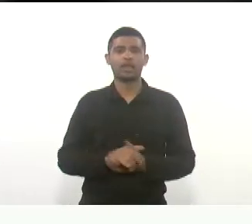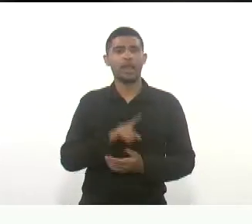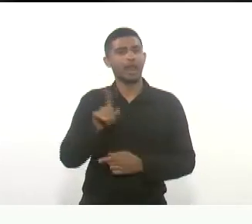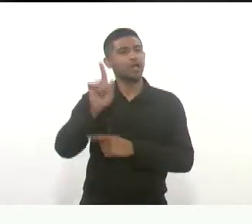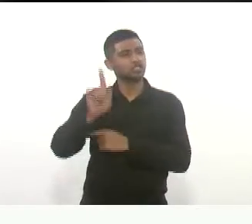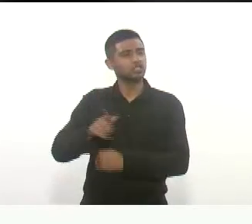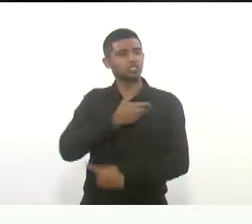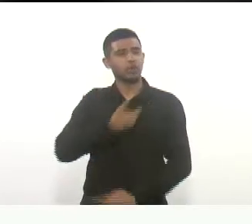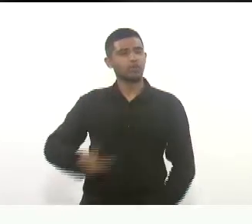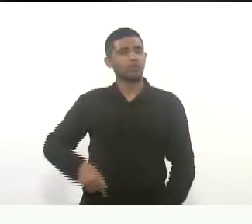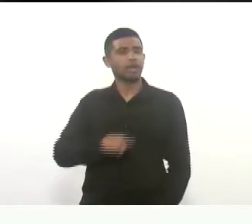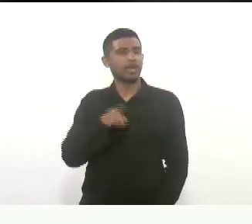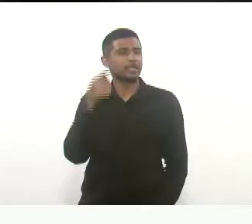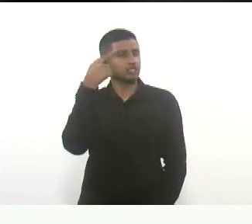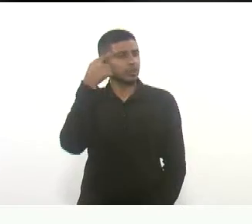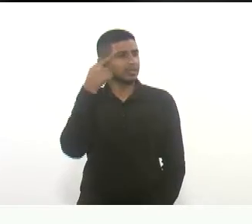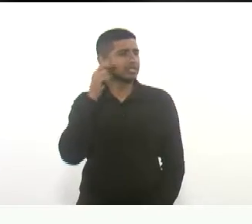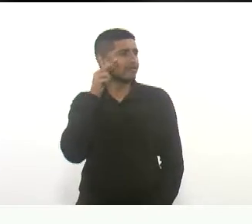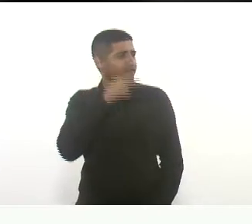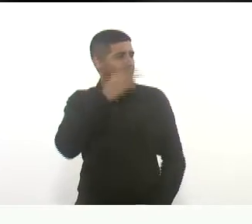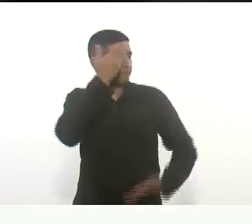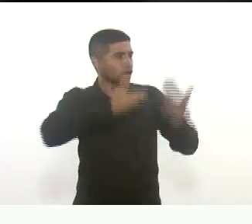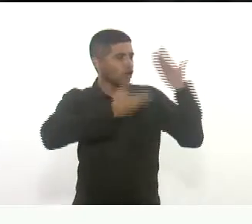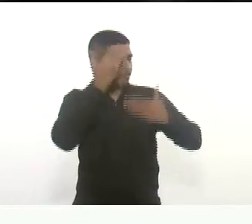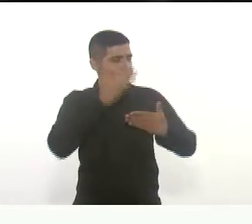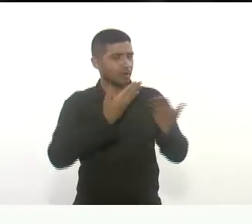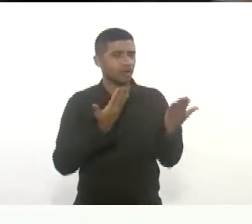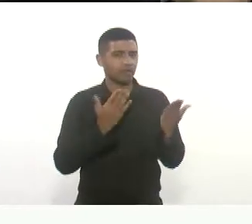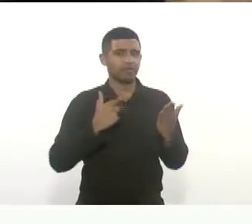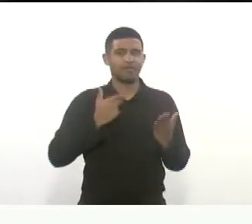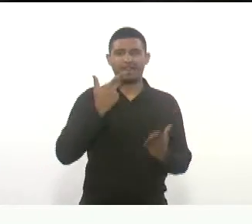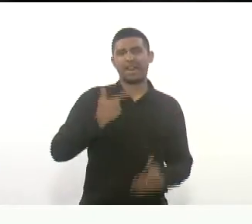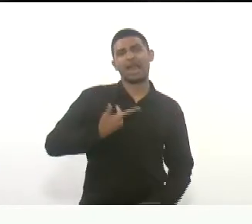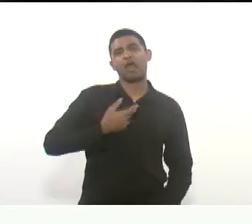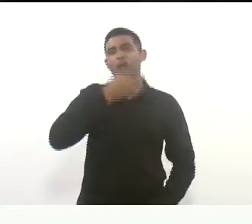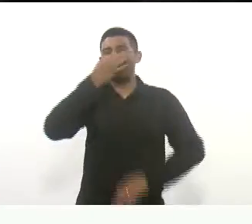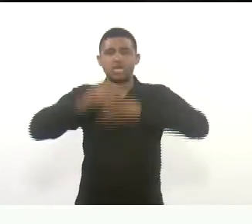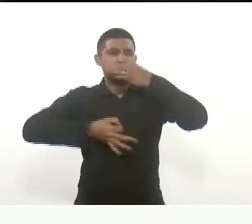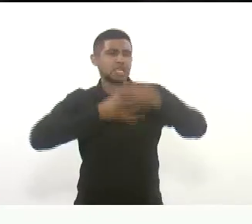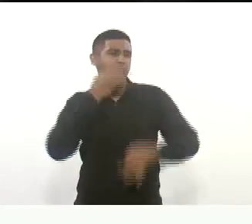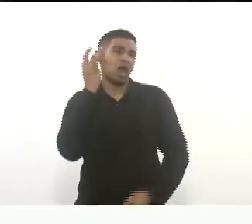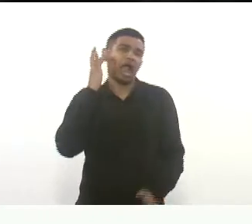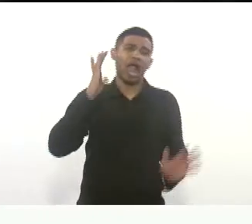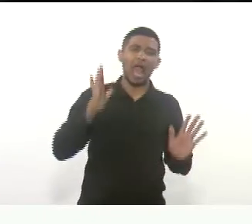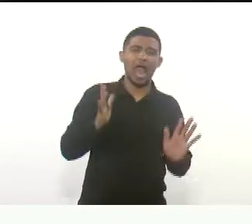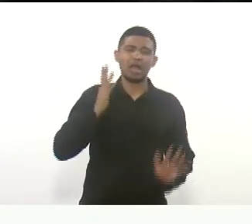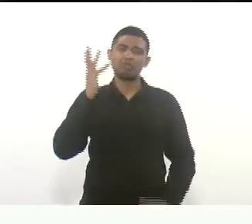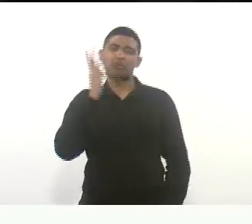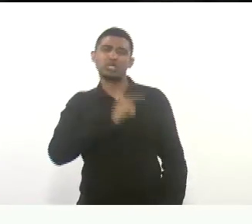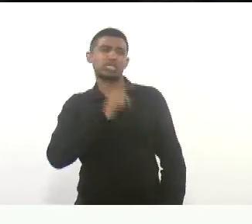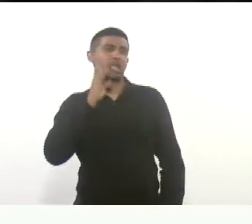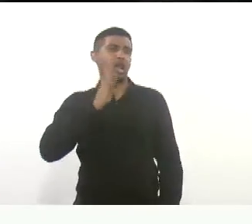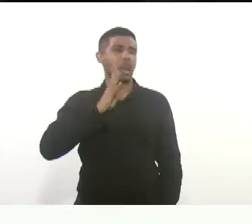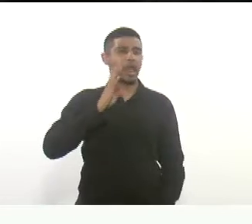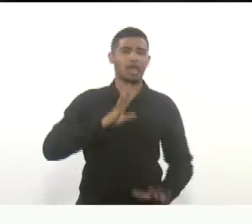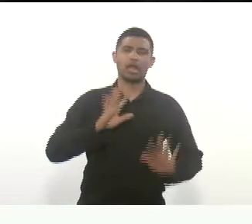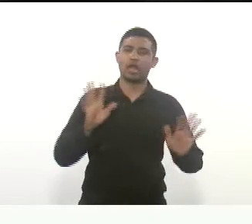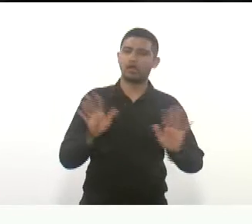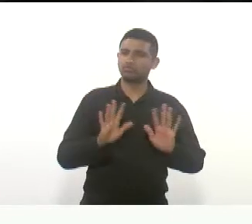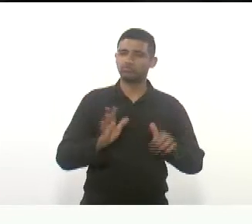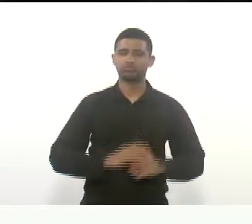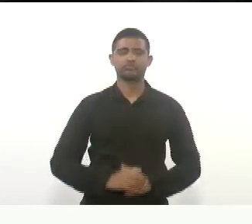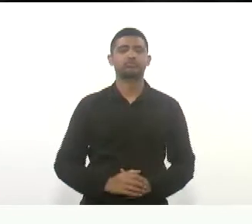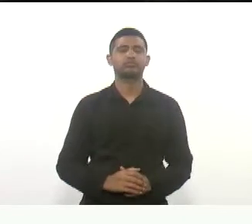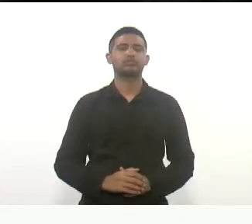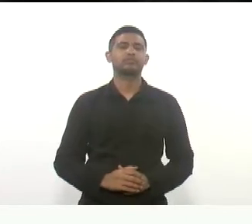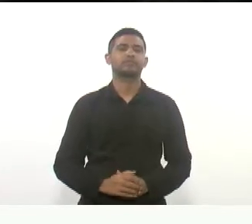ser pensada com base em evidências e não com base no achismo, no que é bonitinho, no que é legal, no que dá